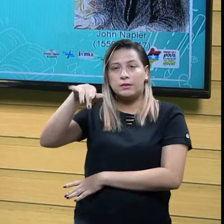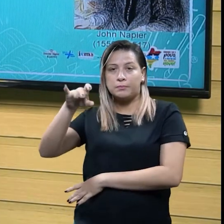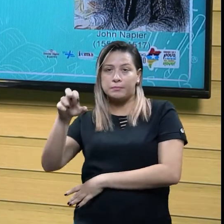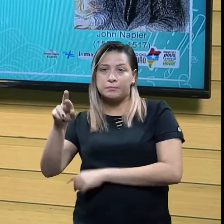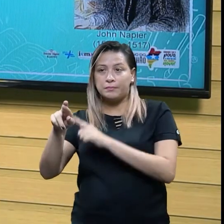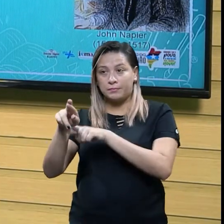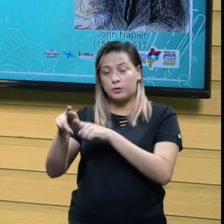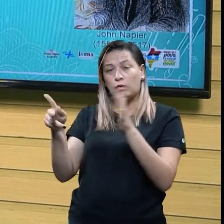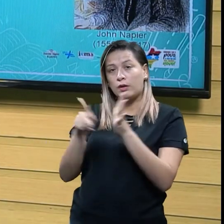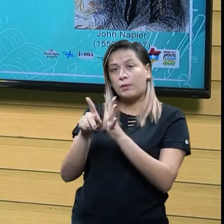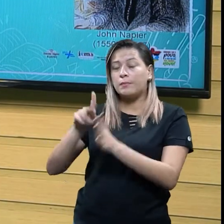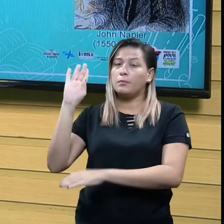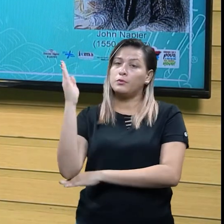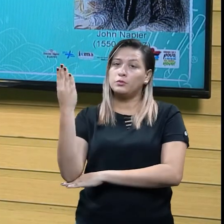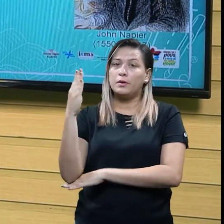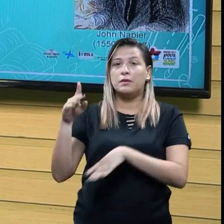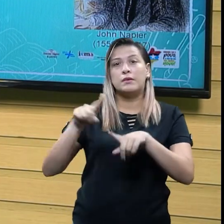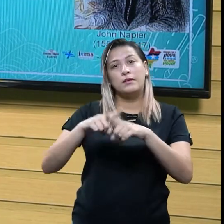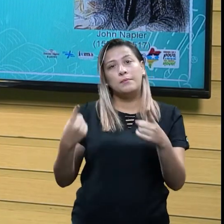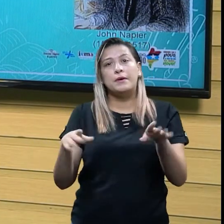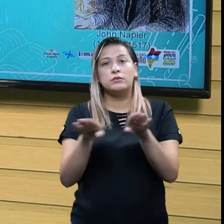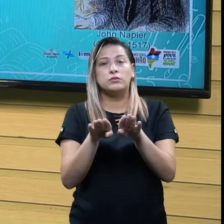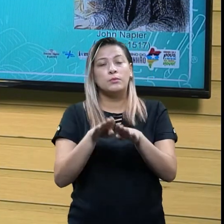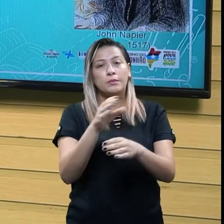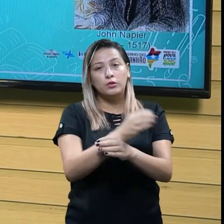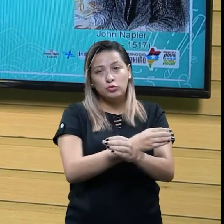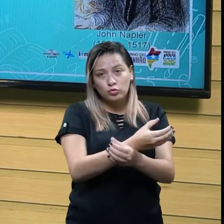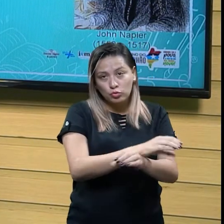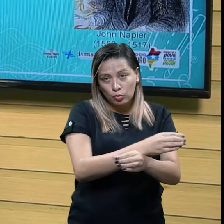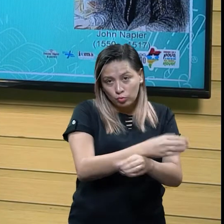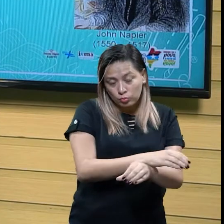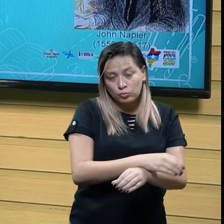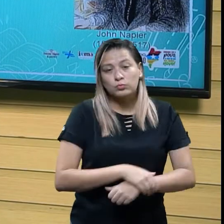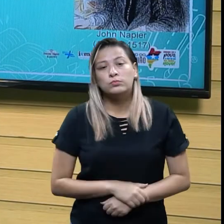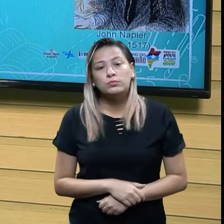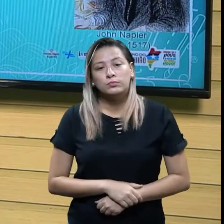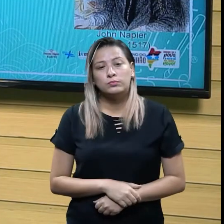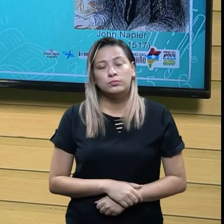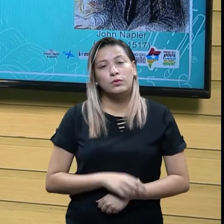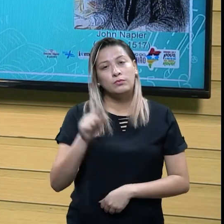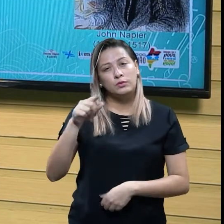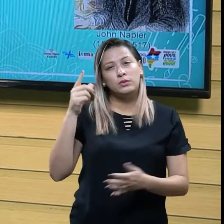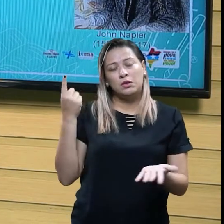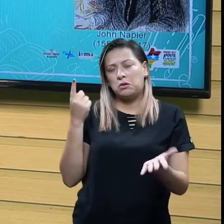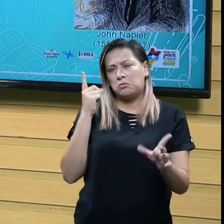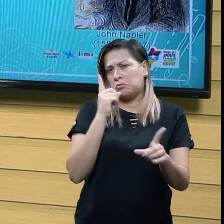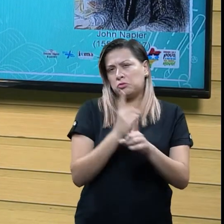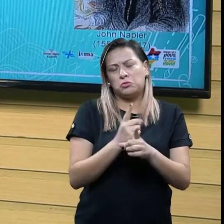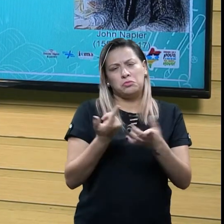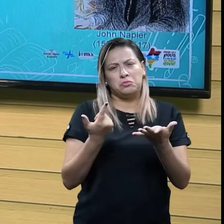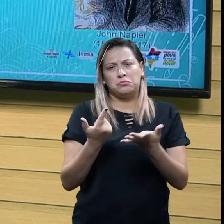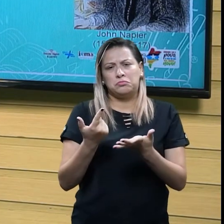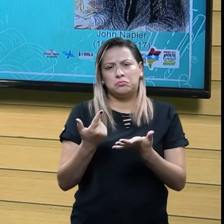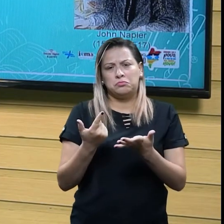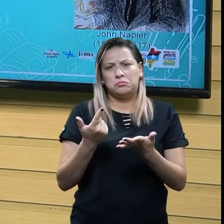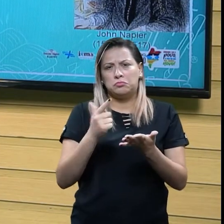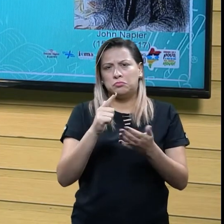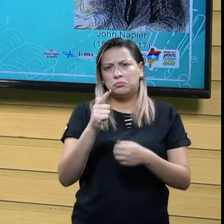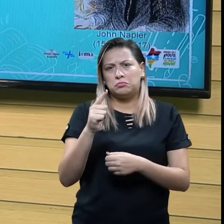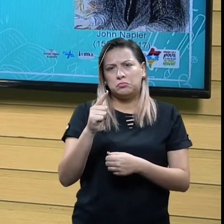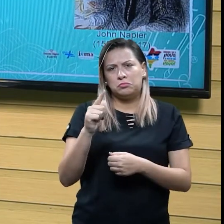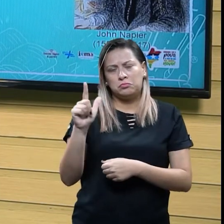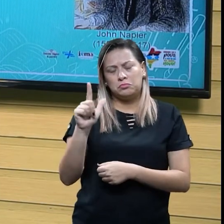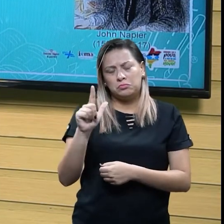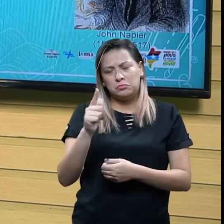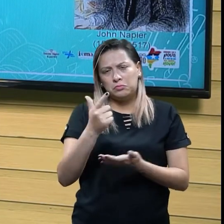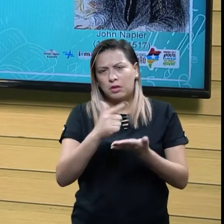mas também de ossos. E por isso vocês podem encontrar aí na literatura, na internet ou outra pessoa falando, vai falar